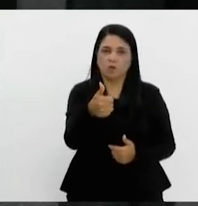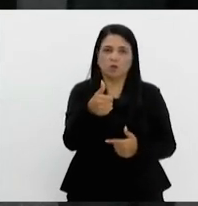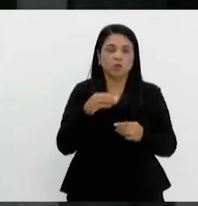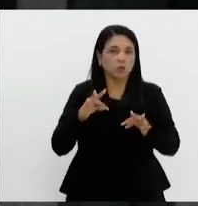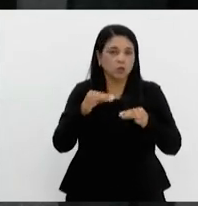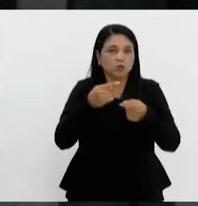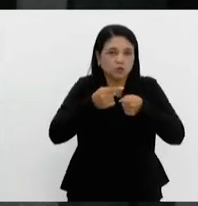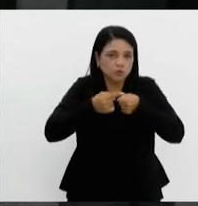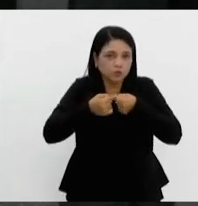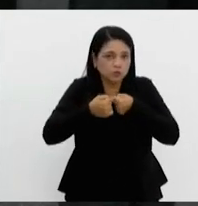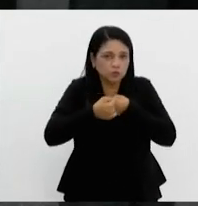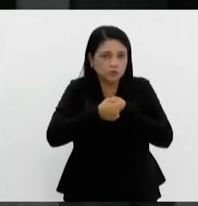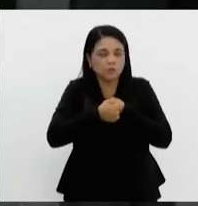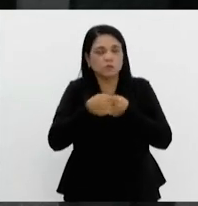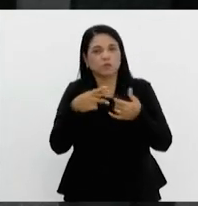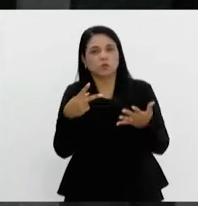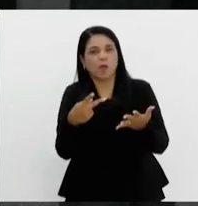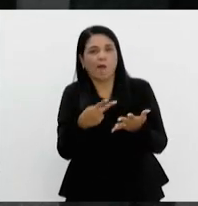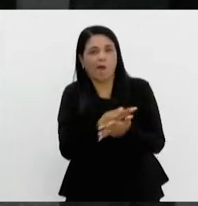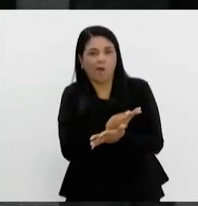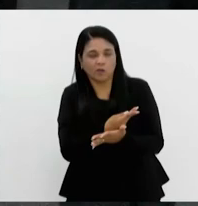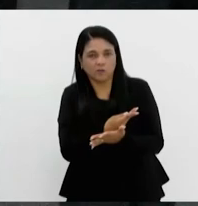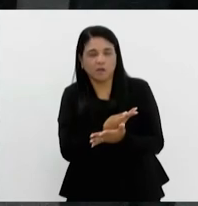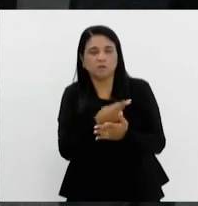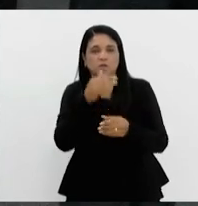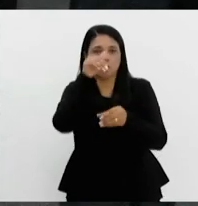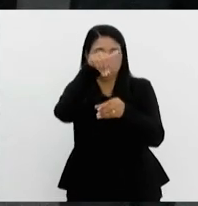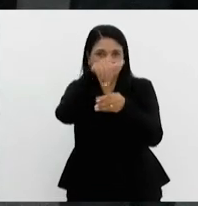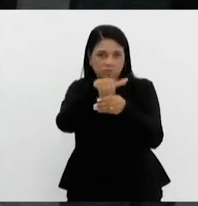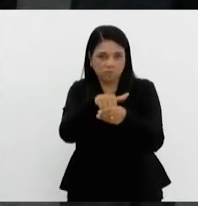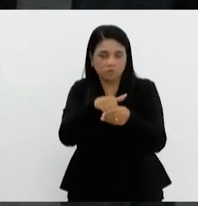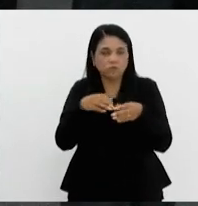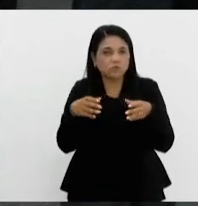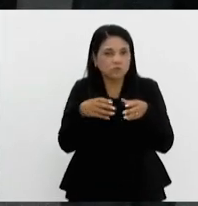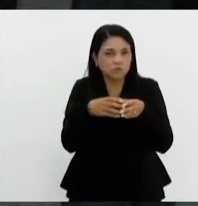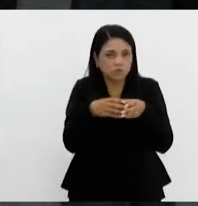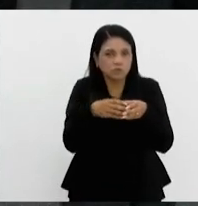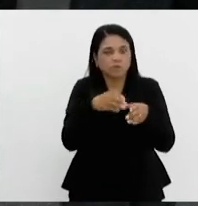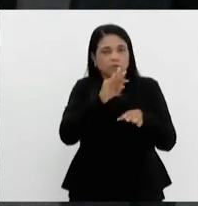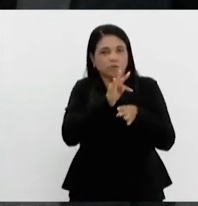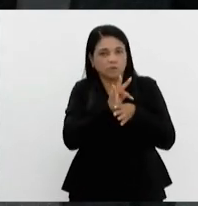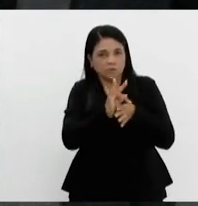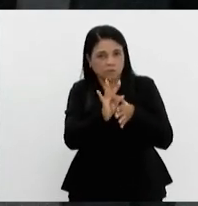municípios onde acontece essa eleição dos conselhos tutelares.